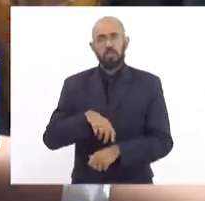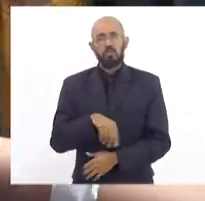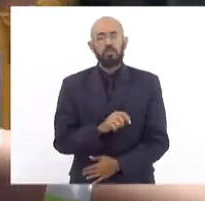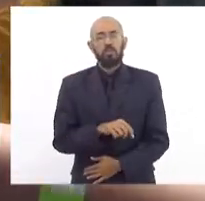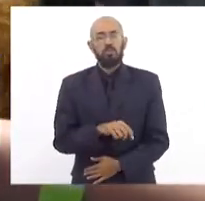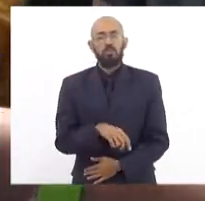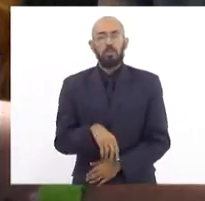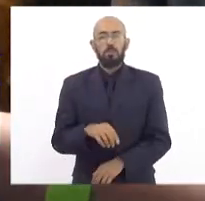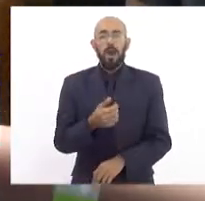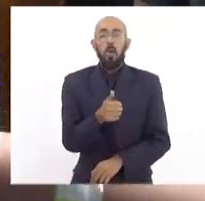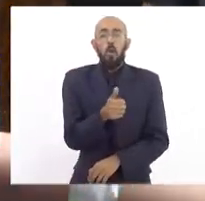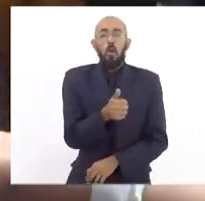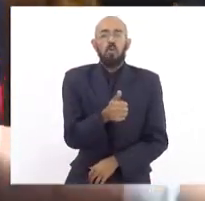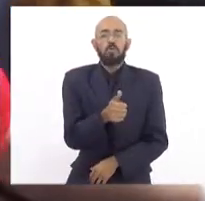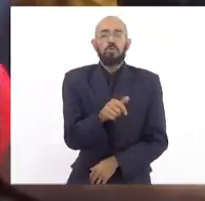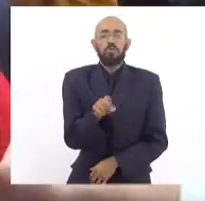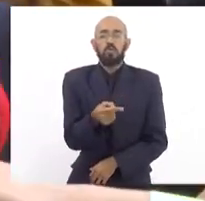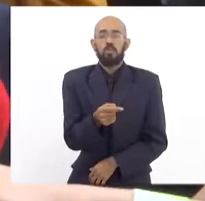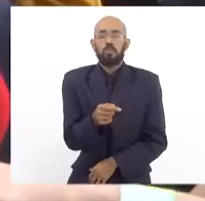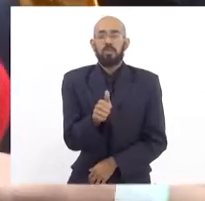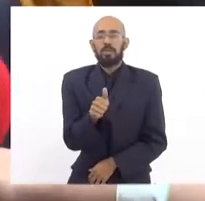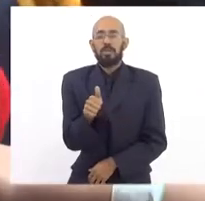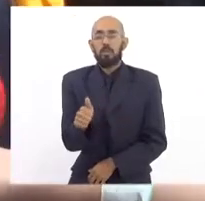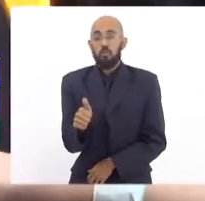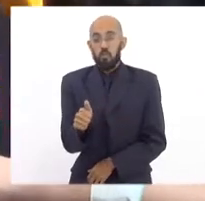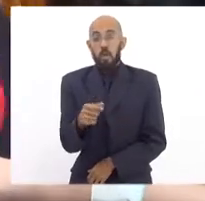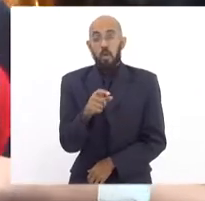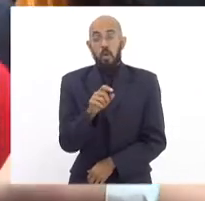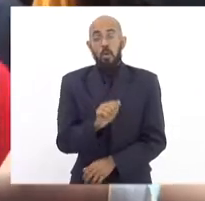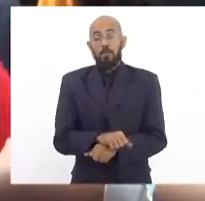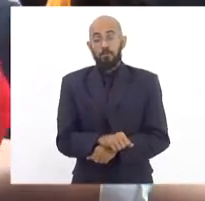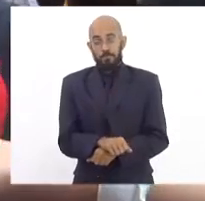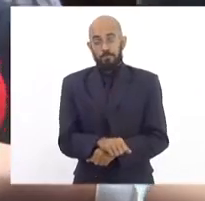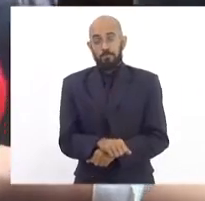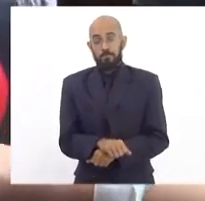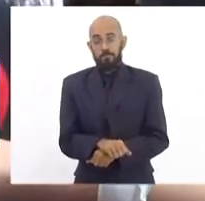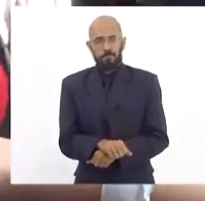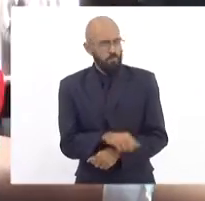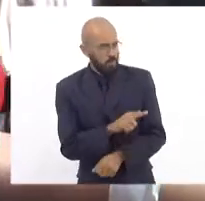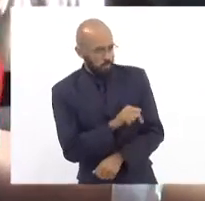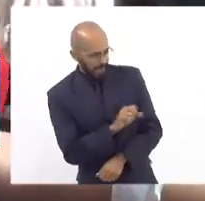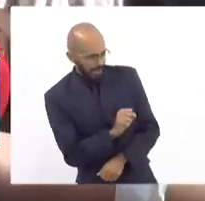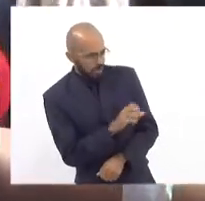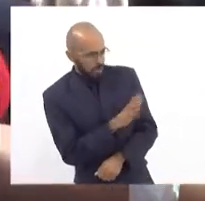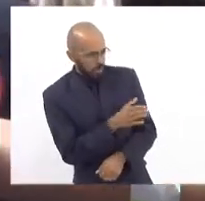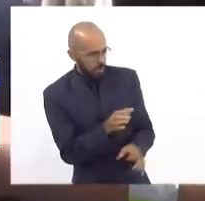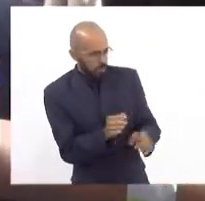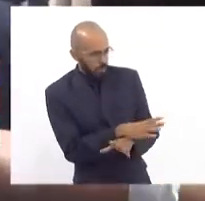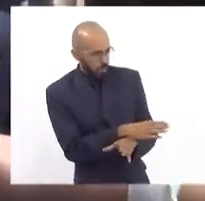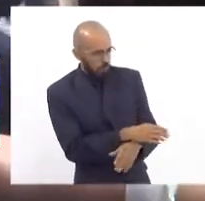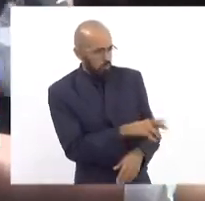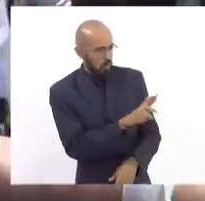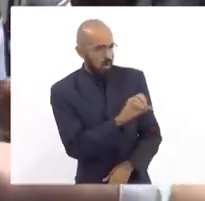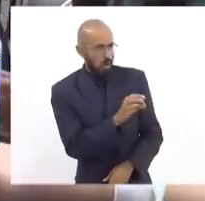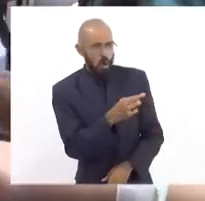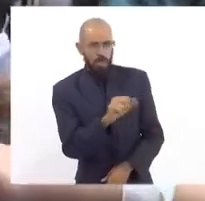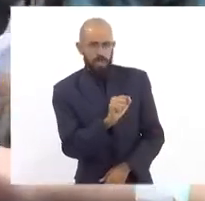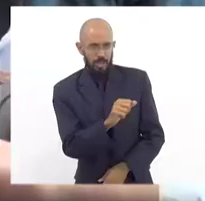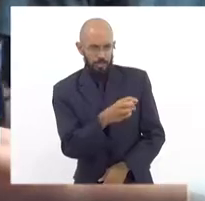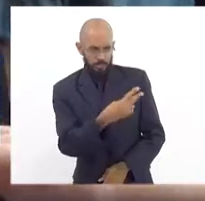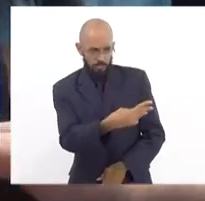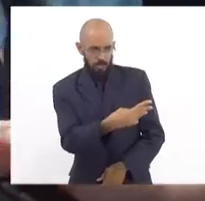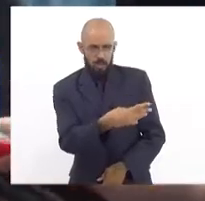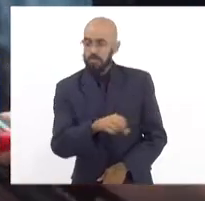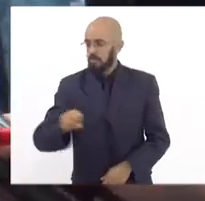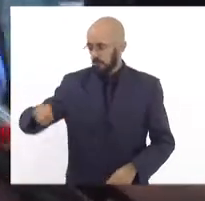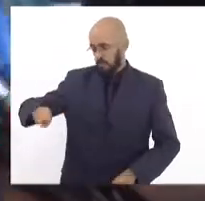para 11,100. Entendeu? O gás, a terceira linha já está pronta? Tá, a Rota 3 está chegando mais